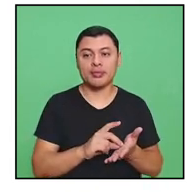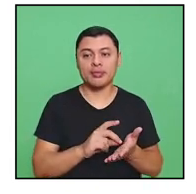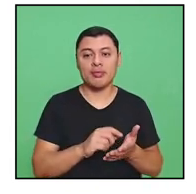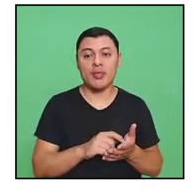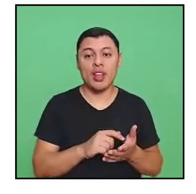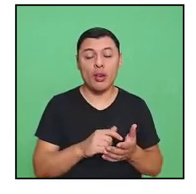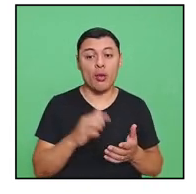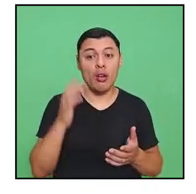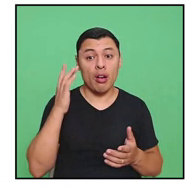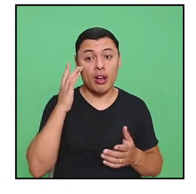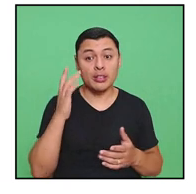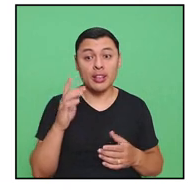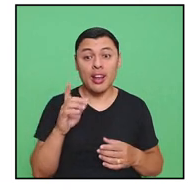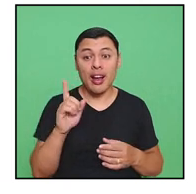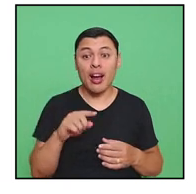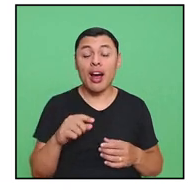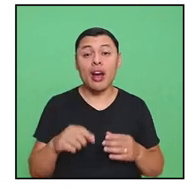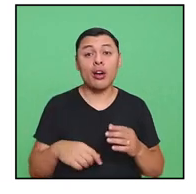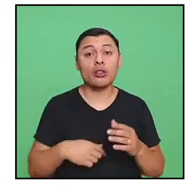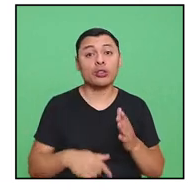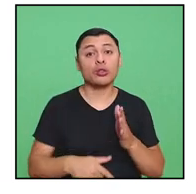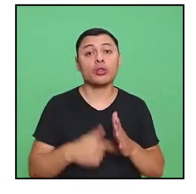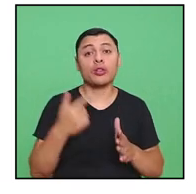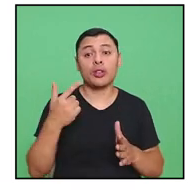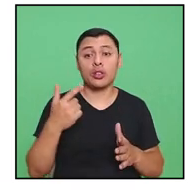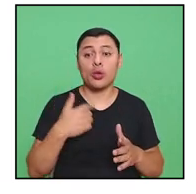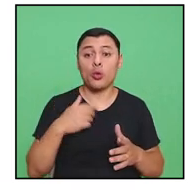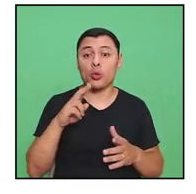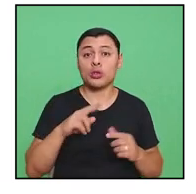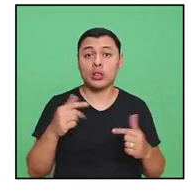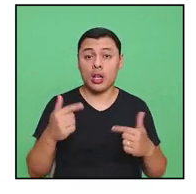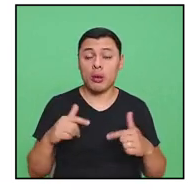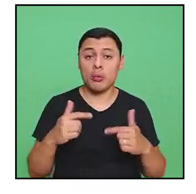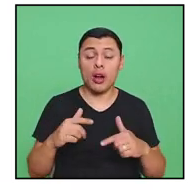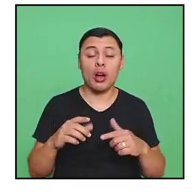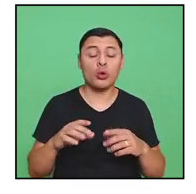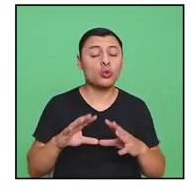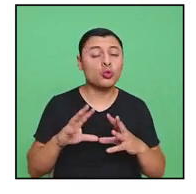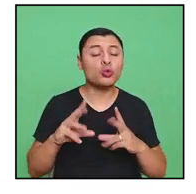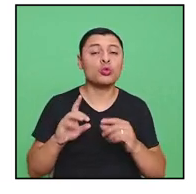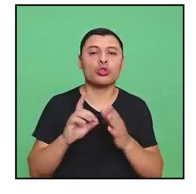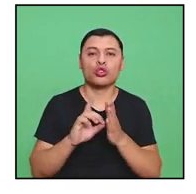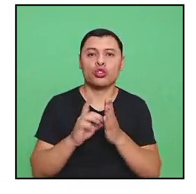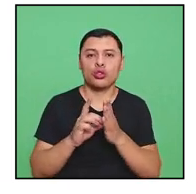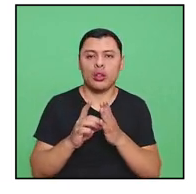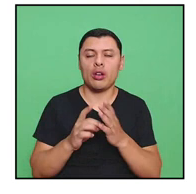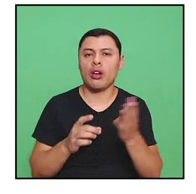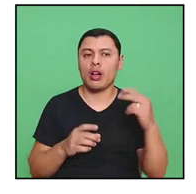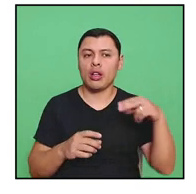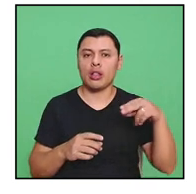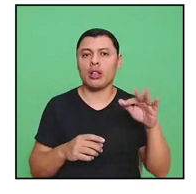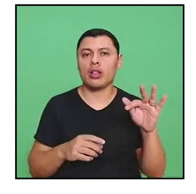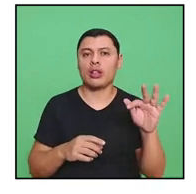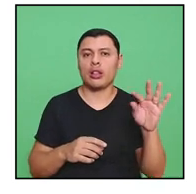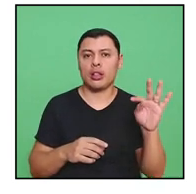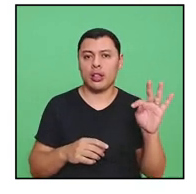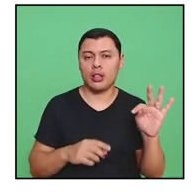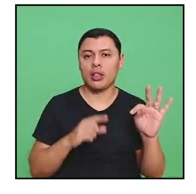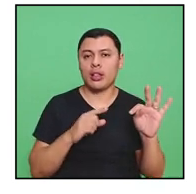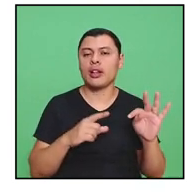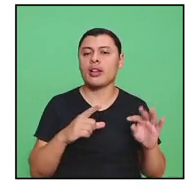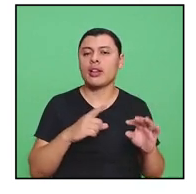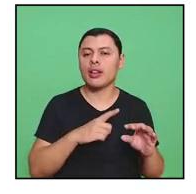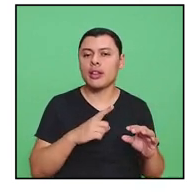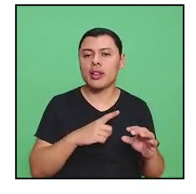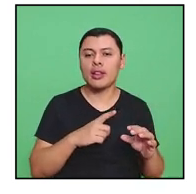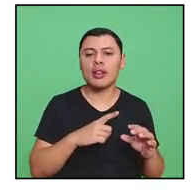na verdade é a segunda vez que eu uso um trabalho que é completamente digital, assim, que outros NFTs que eu fiz, eles tinham uma relação